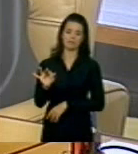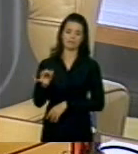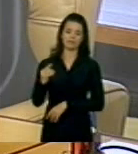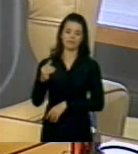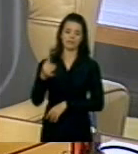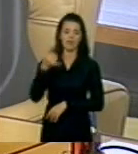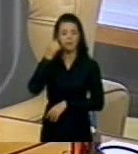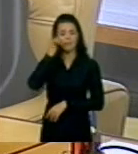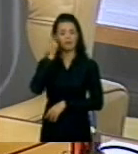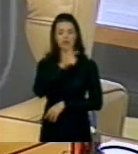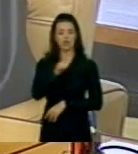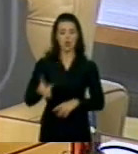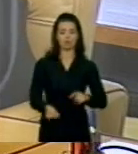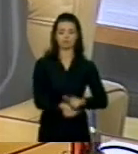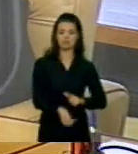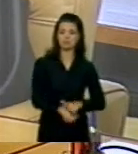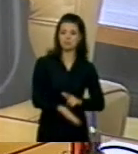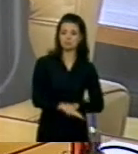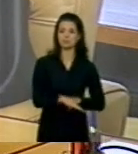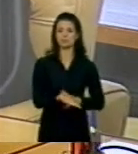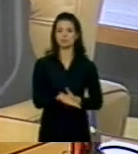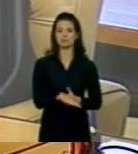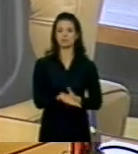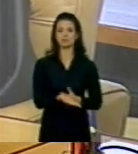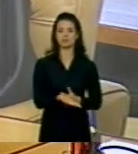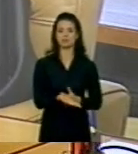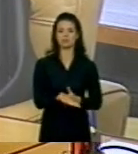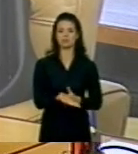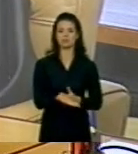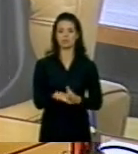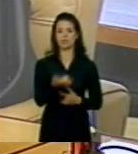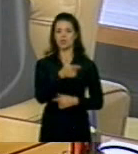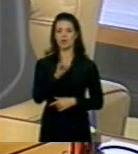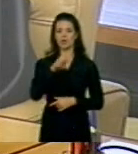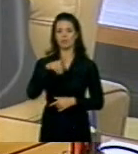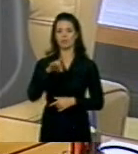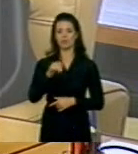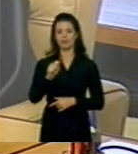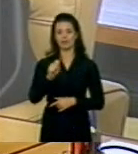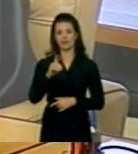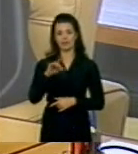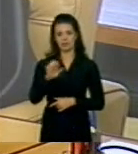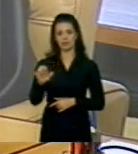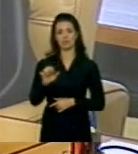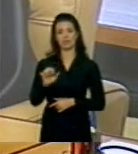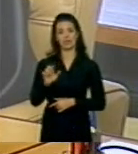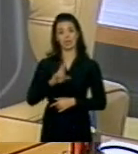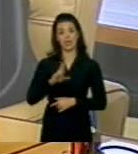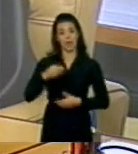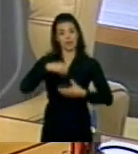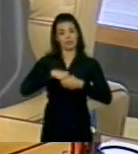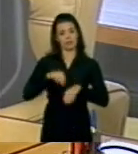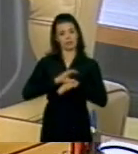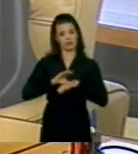outras garantias e de outras prerrogativas e imunidades que não estejam expressamente previstas